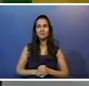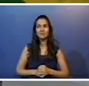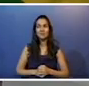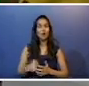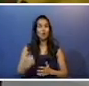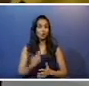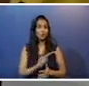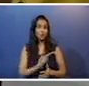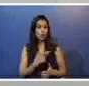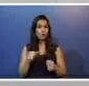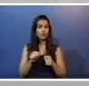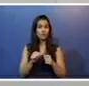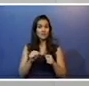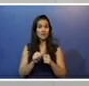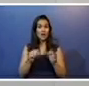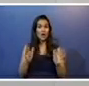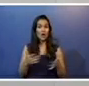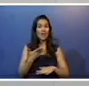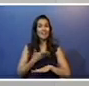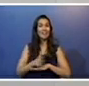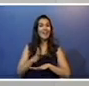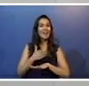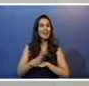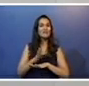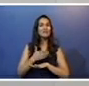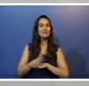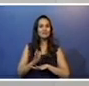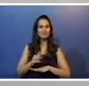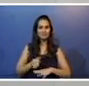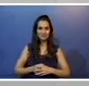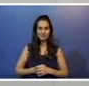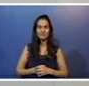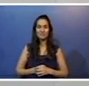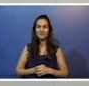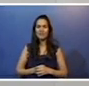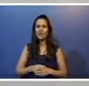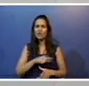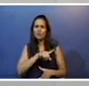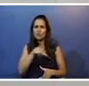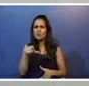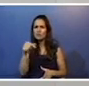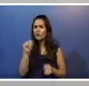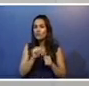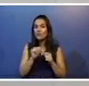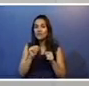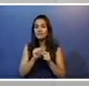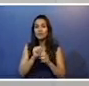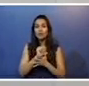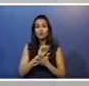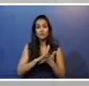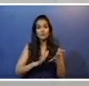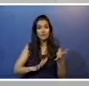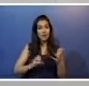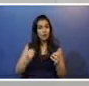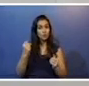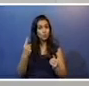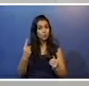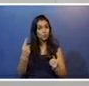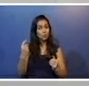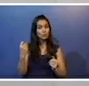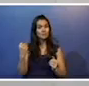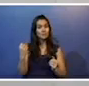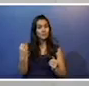Nós vamos, criança, para a nossa tarefinha, tá? Vocês vão fazer os exercícios 1